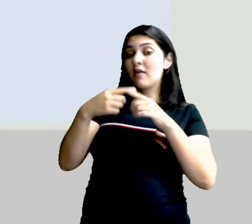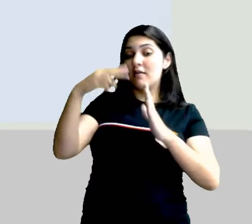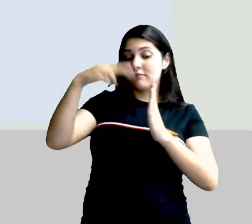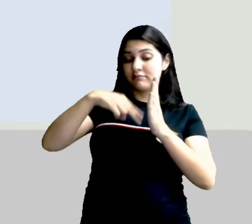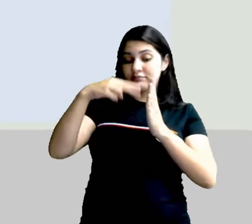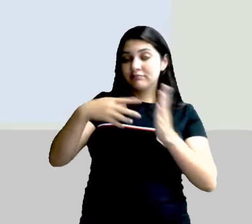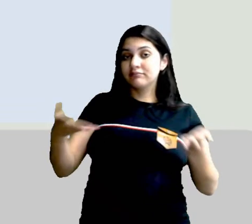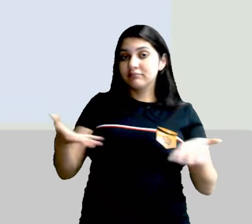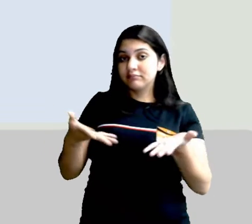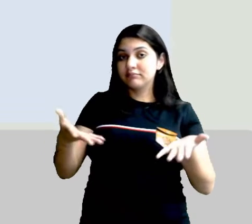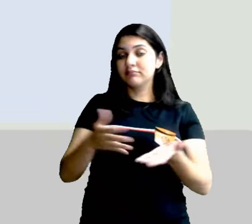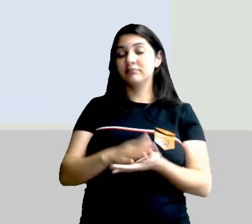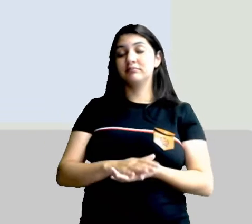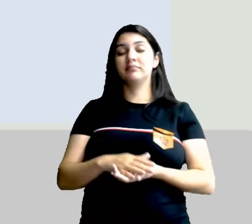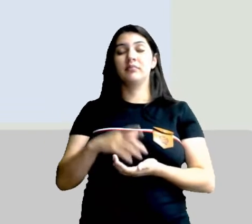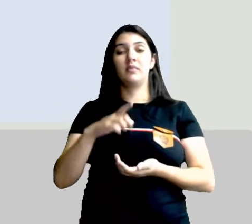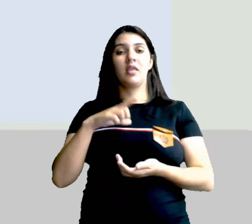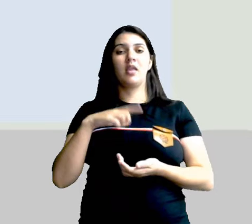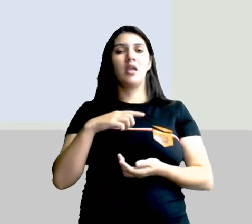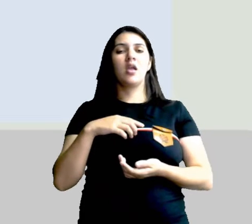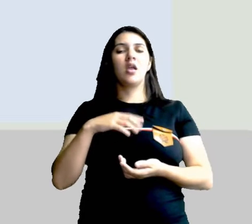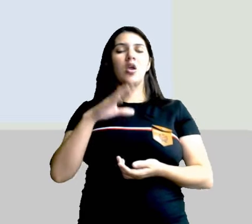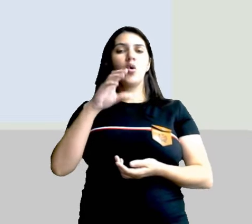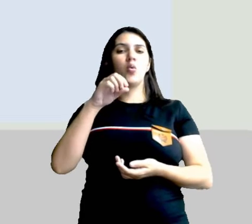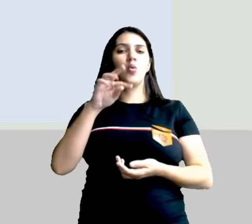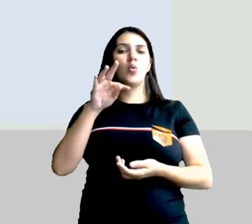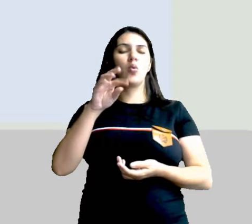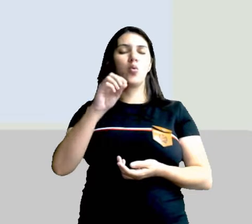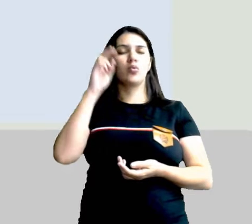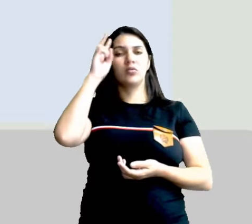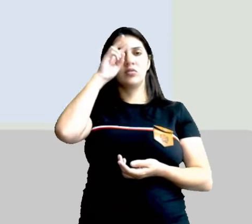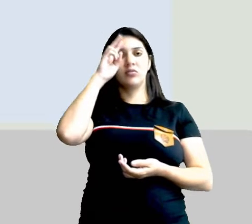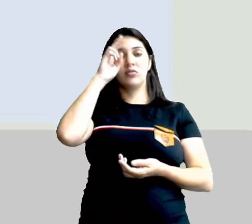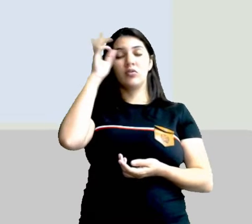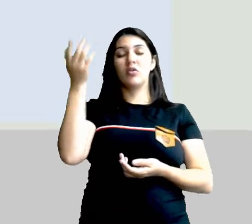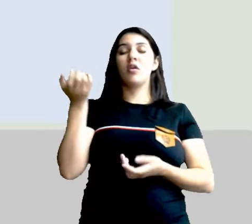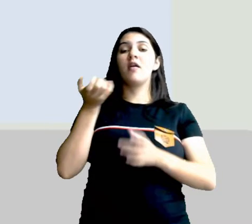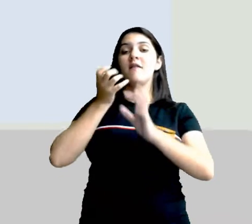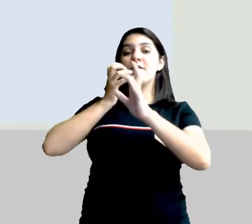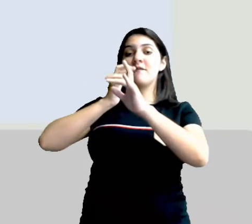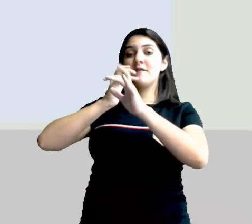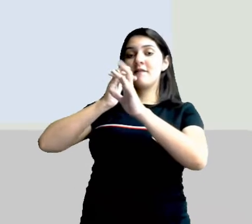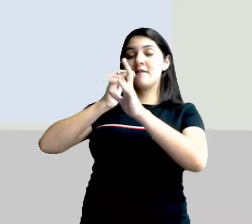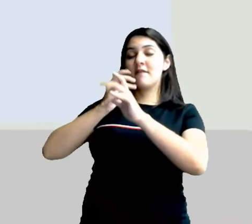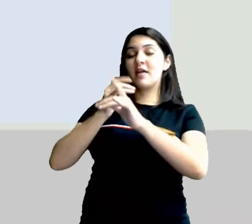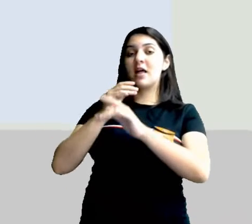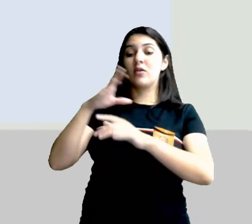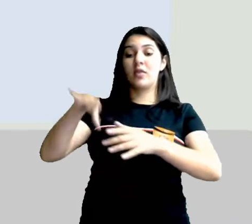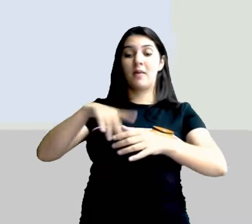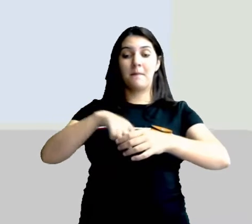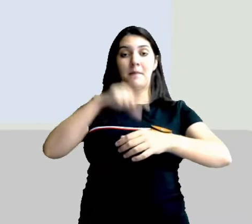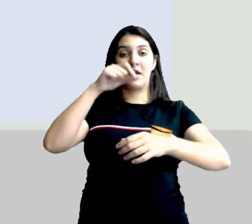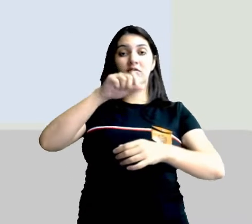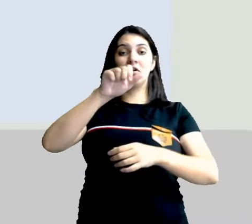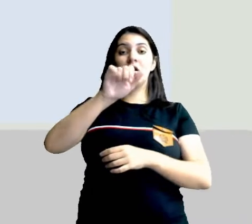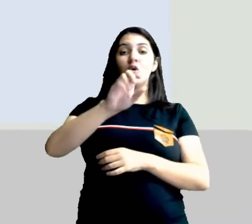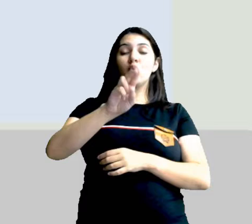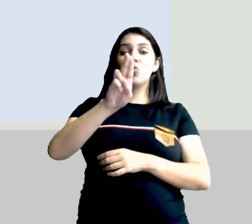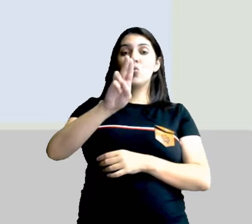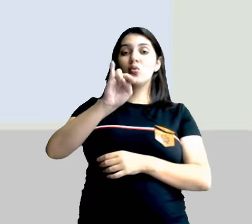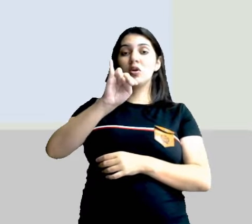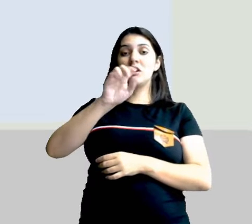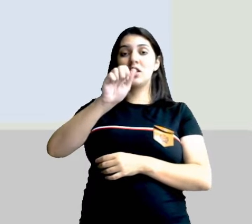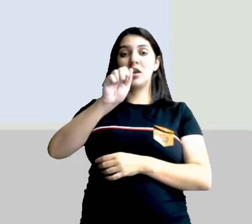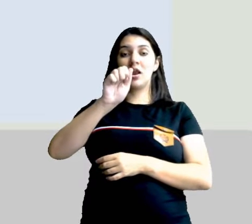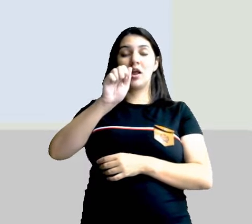leitura. O conto da flauta mágica, o Irapuru. Então, preste atenção. O título